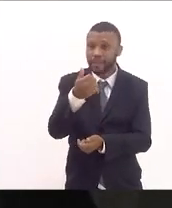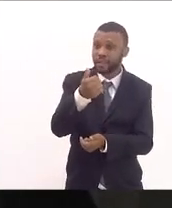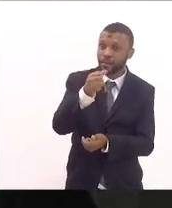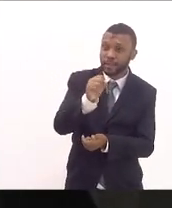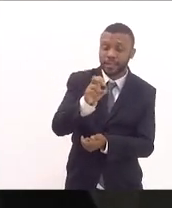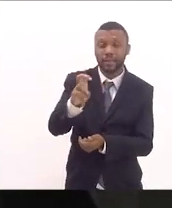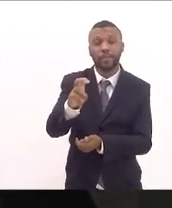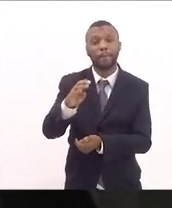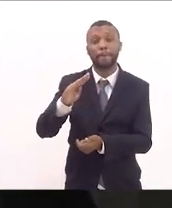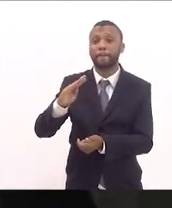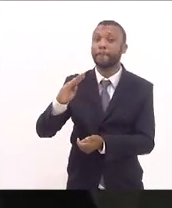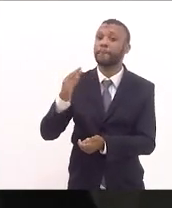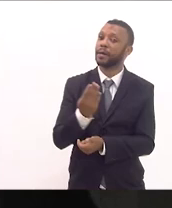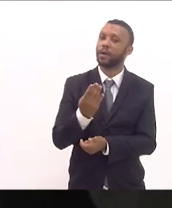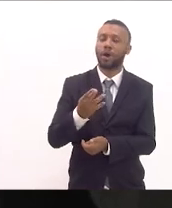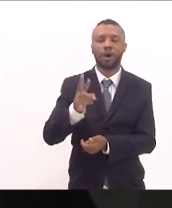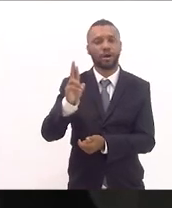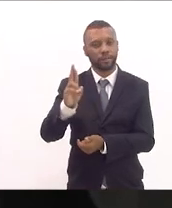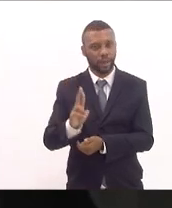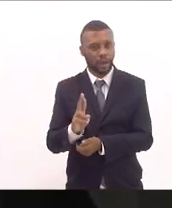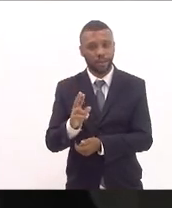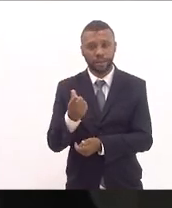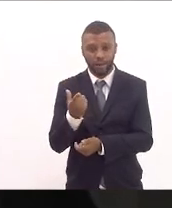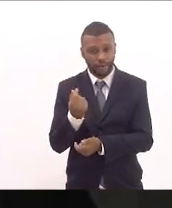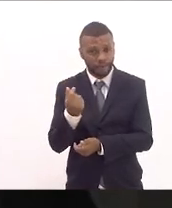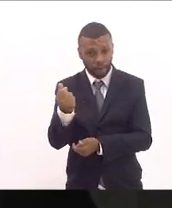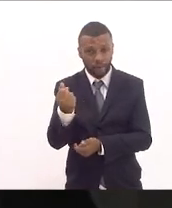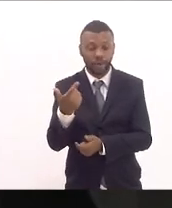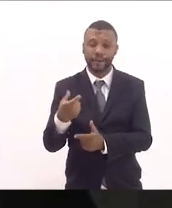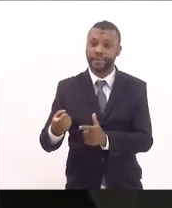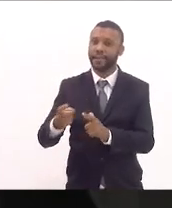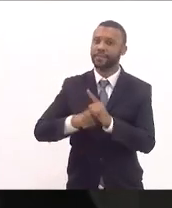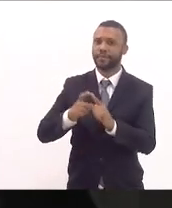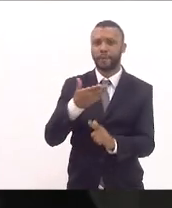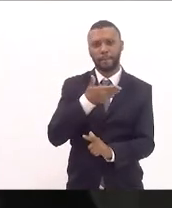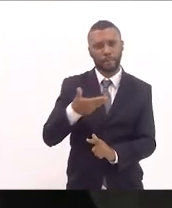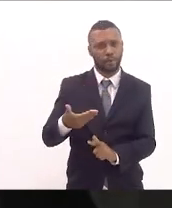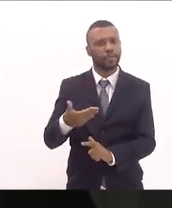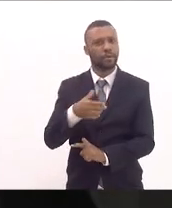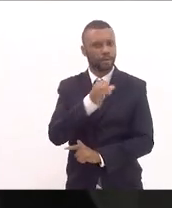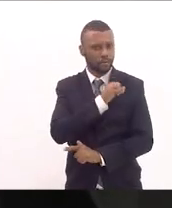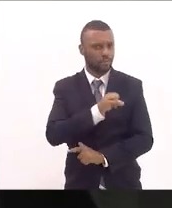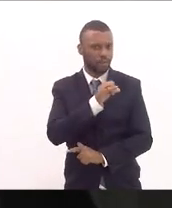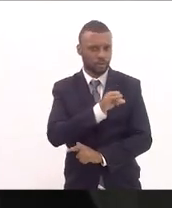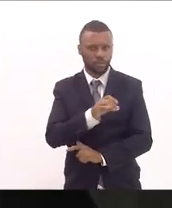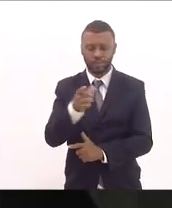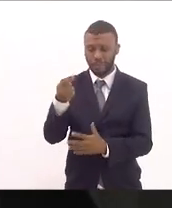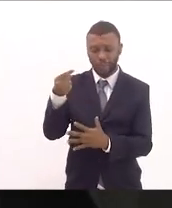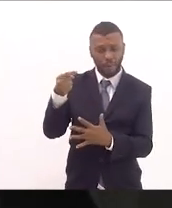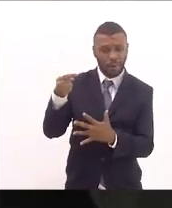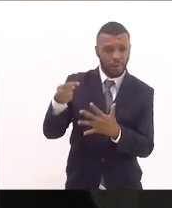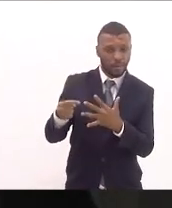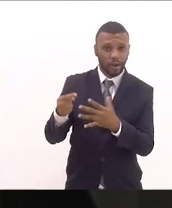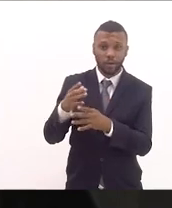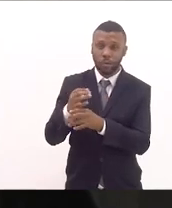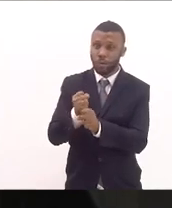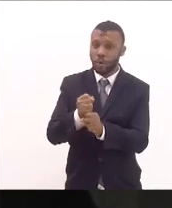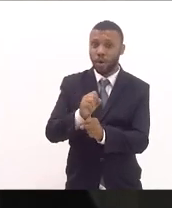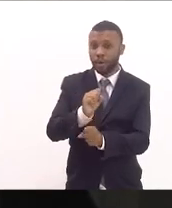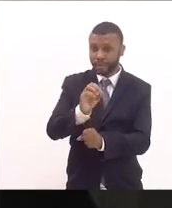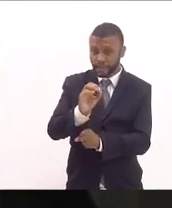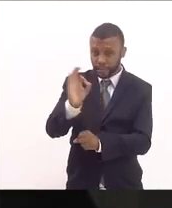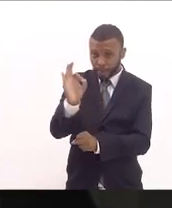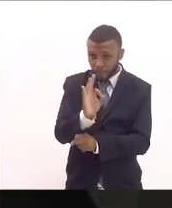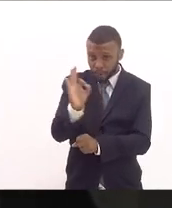milhões de reais é o valor da dívida pública do Estado dos quais pelo menos oitenta por cento é